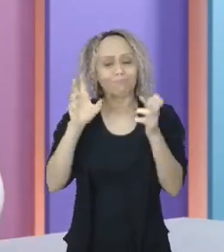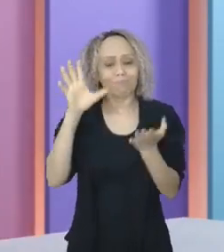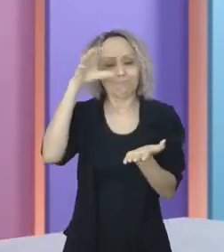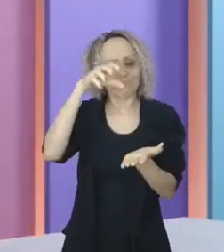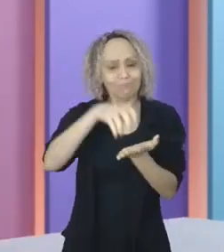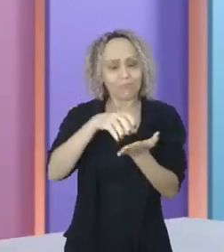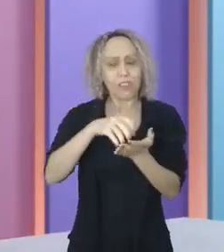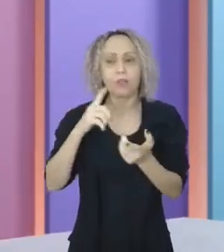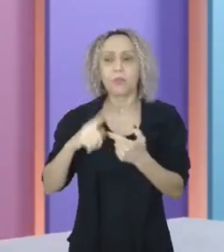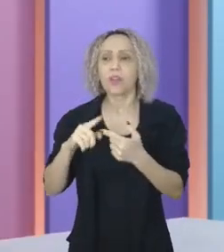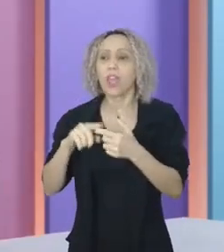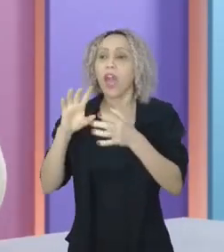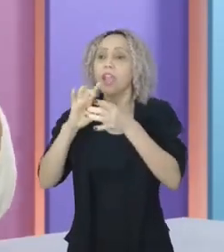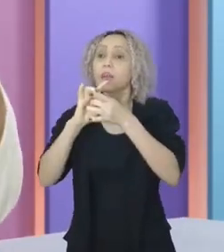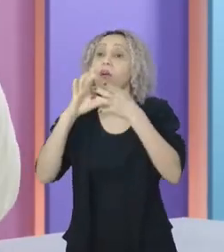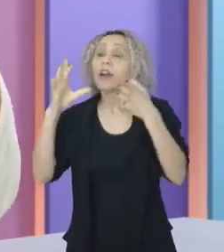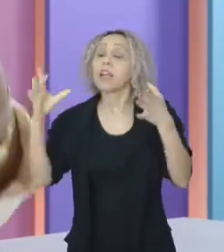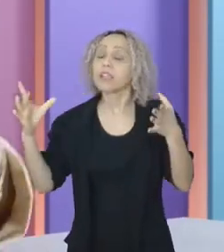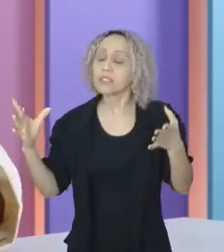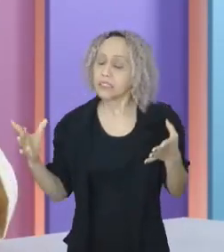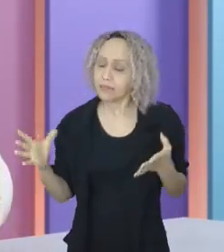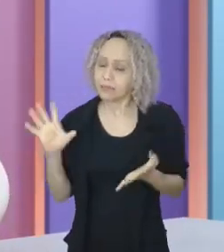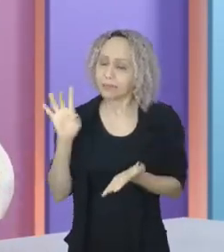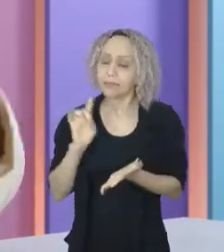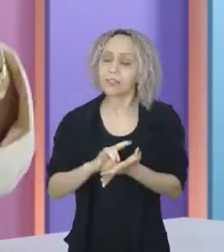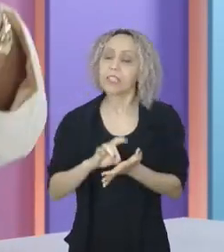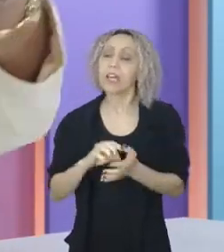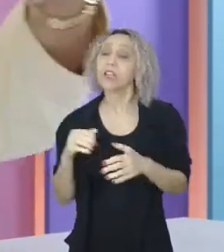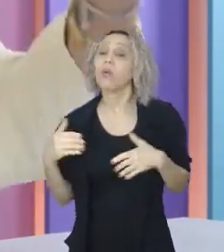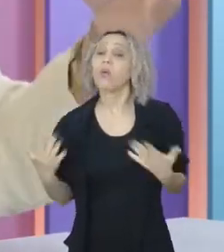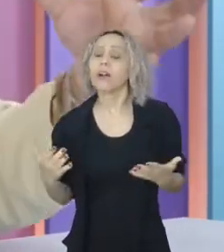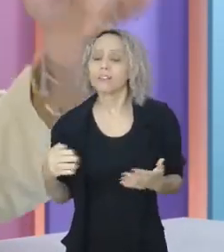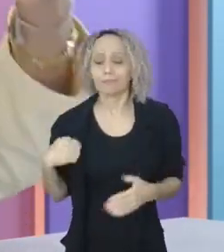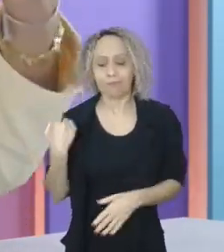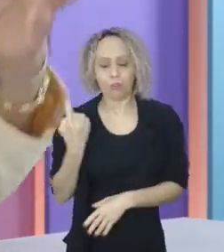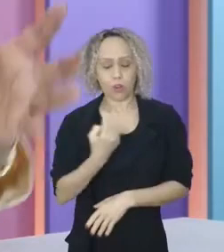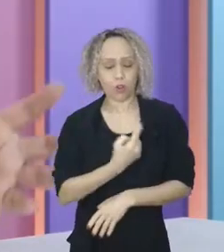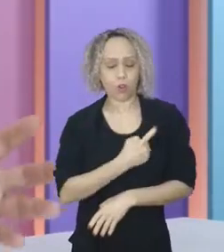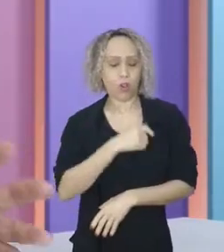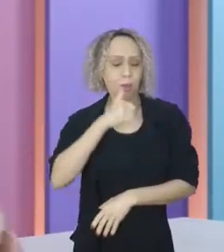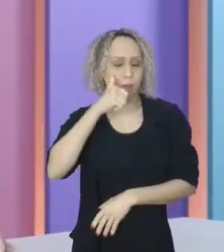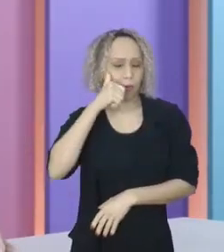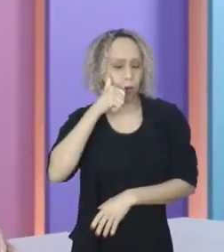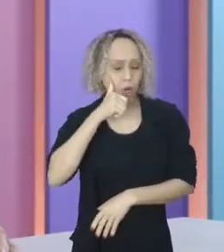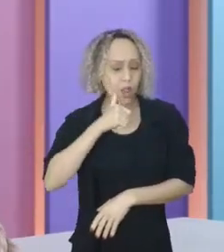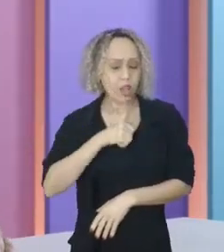ser efetiva quando nós negros, quando nós mulheres pudermos estar